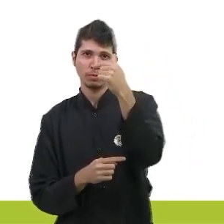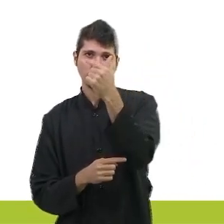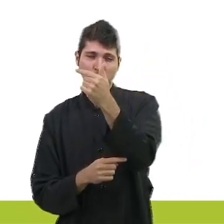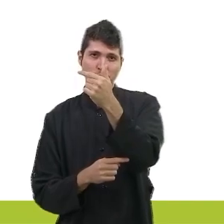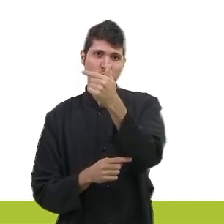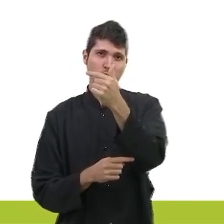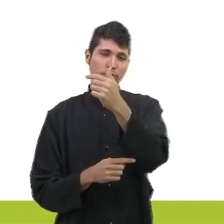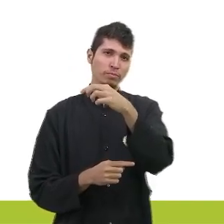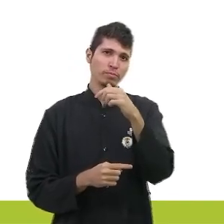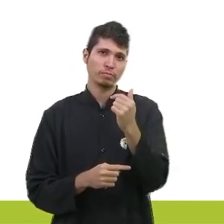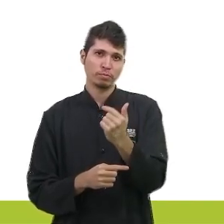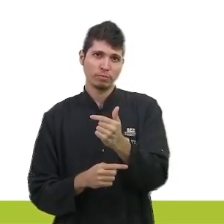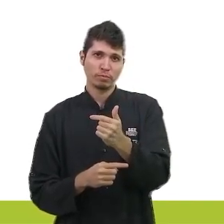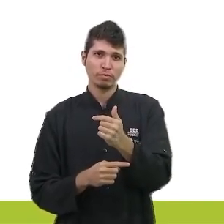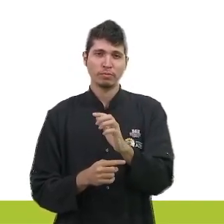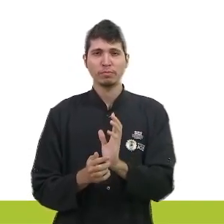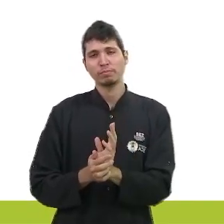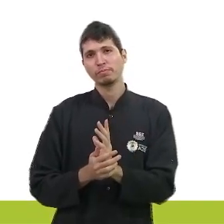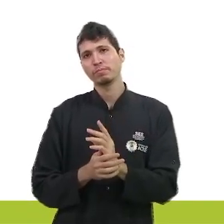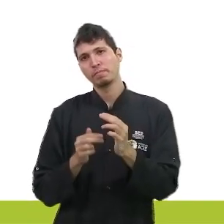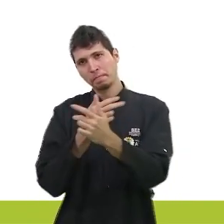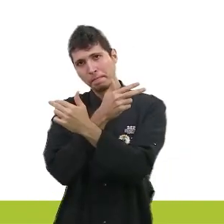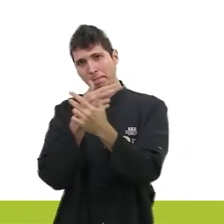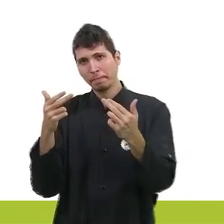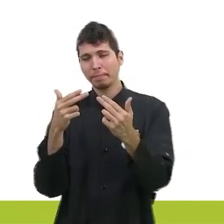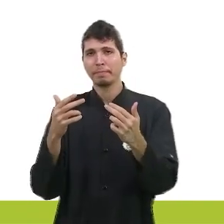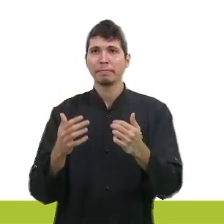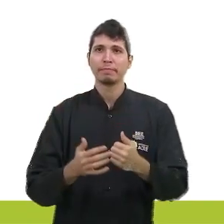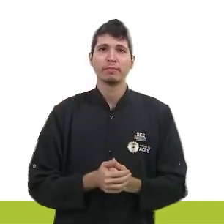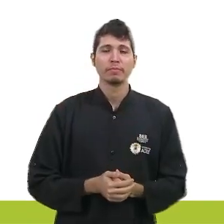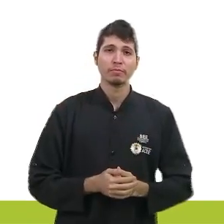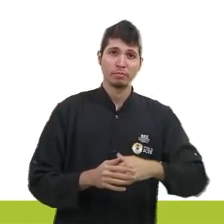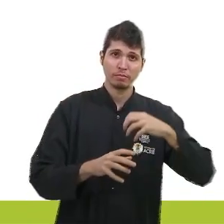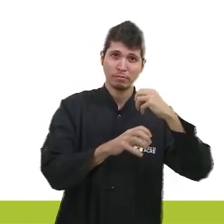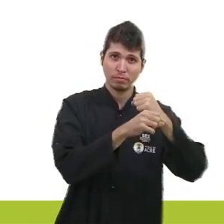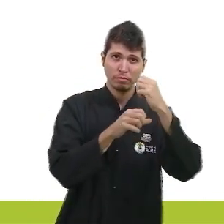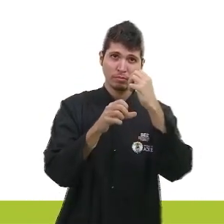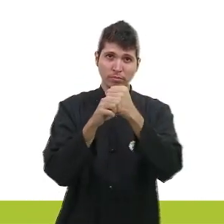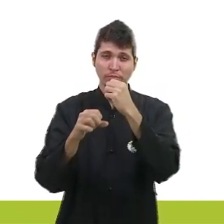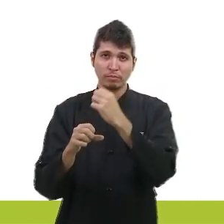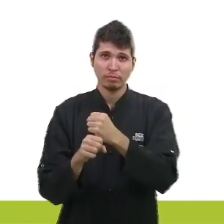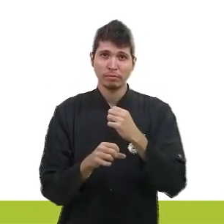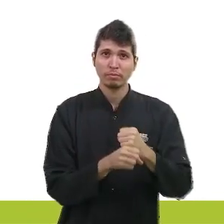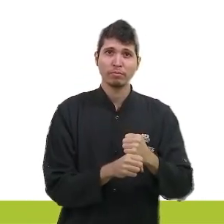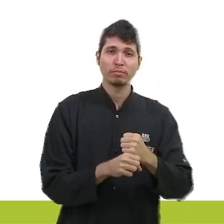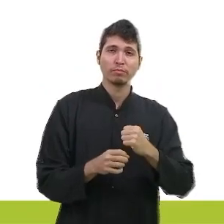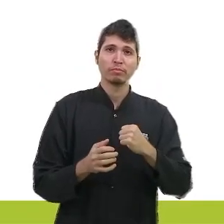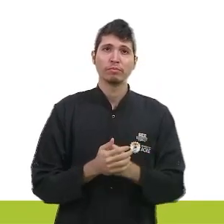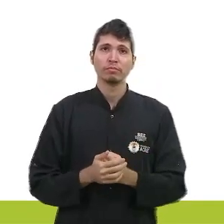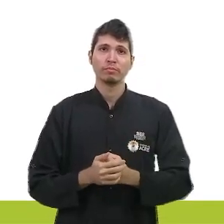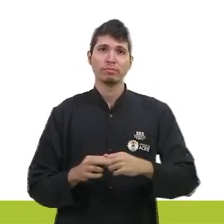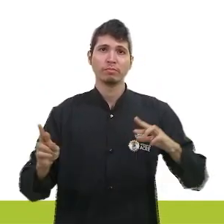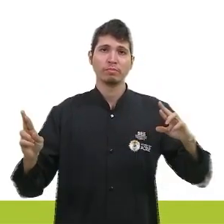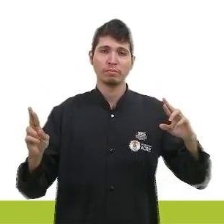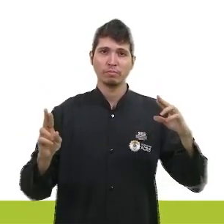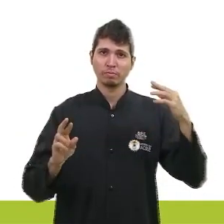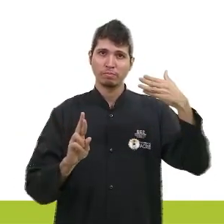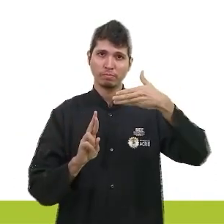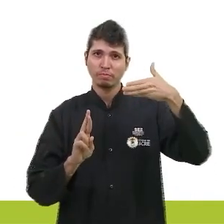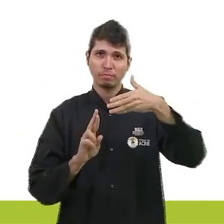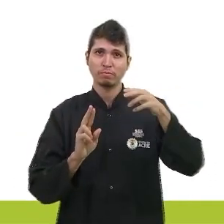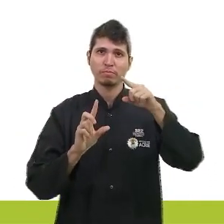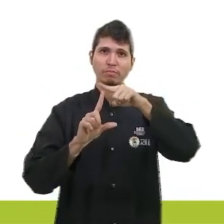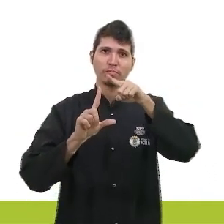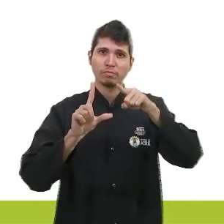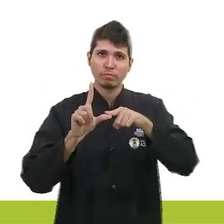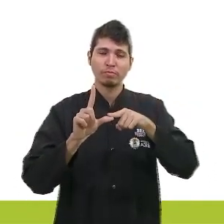assim por diante. Estes valores estão relacionados aos seguintes ângulos: